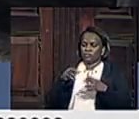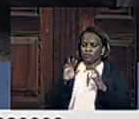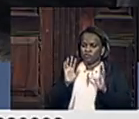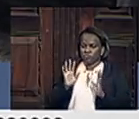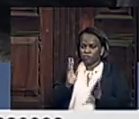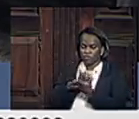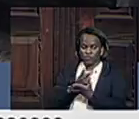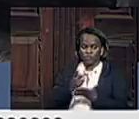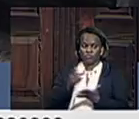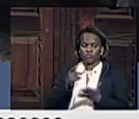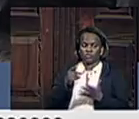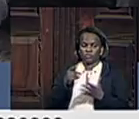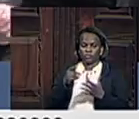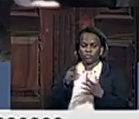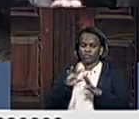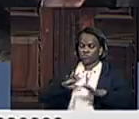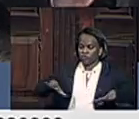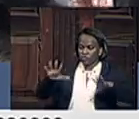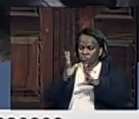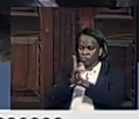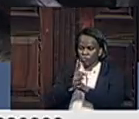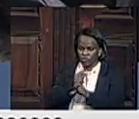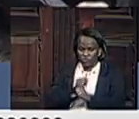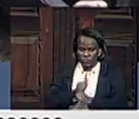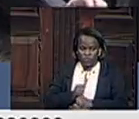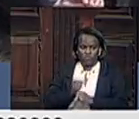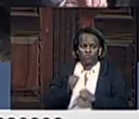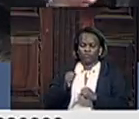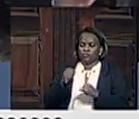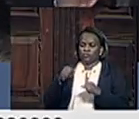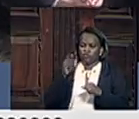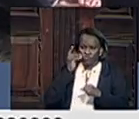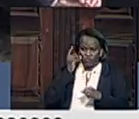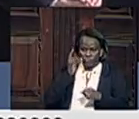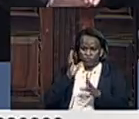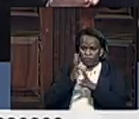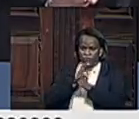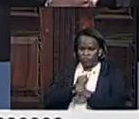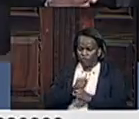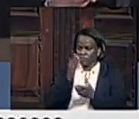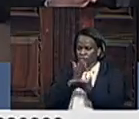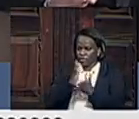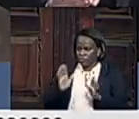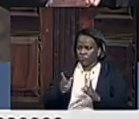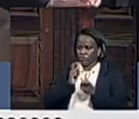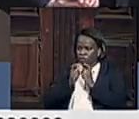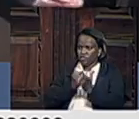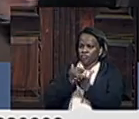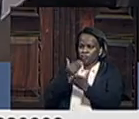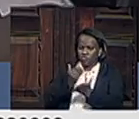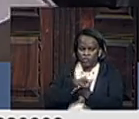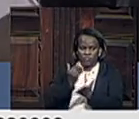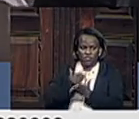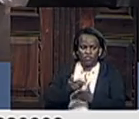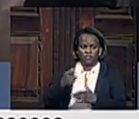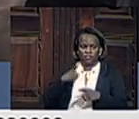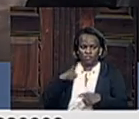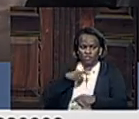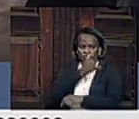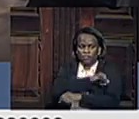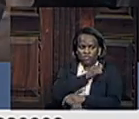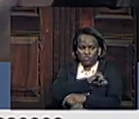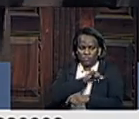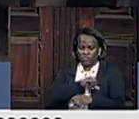aconteceu com a totalidade da casa acabando com as sessões extraordinárias que eram pagas, e o Rio de Janeiro se